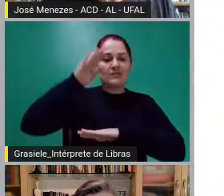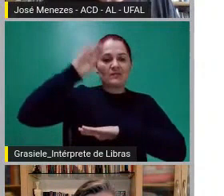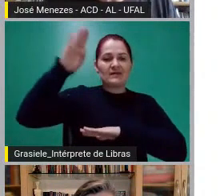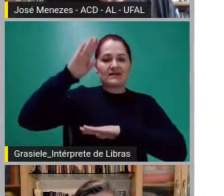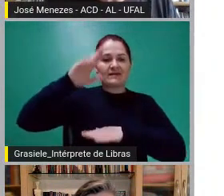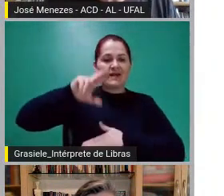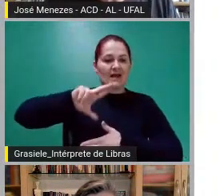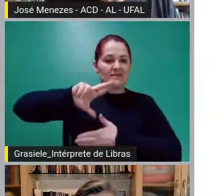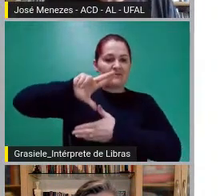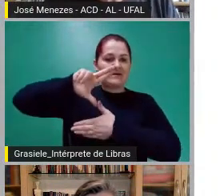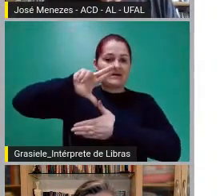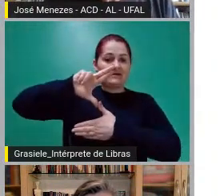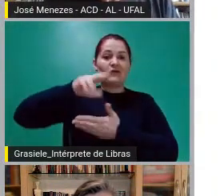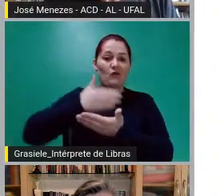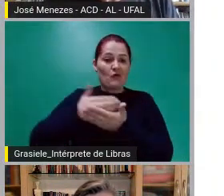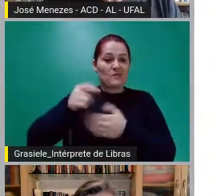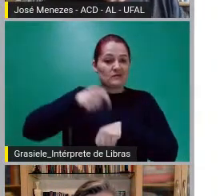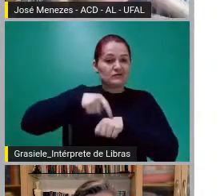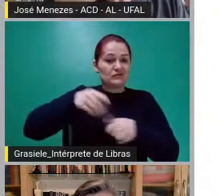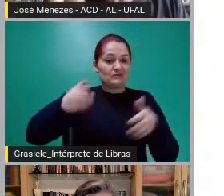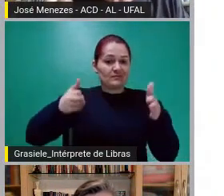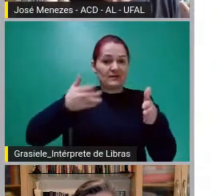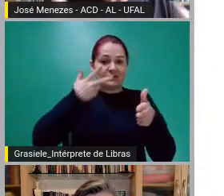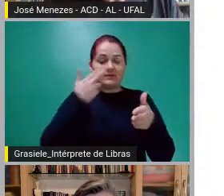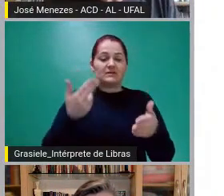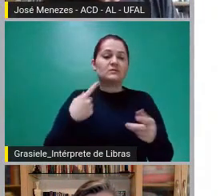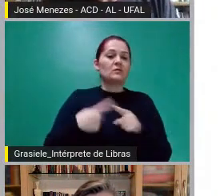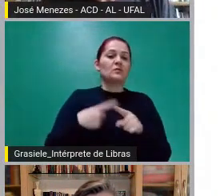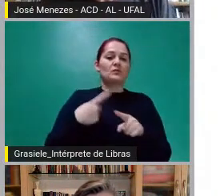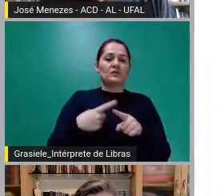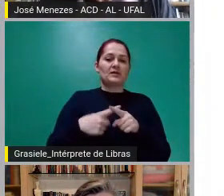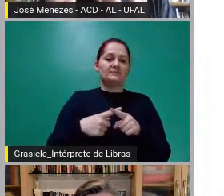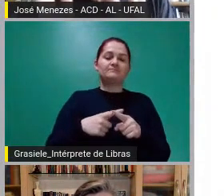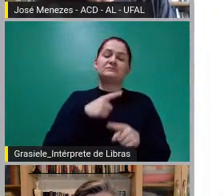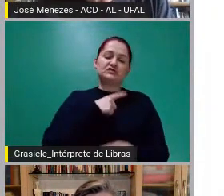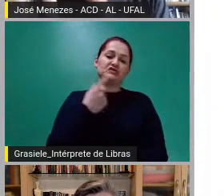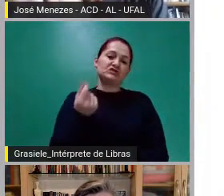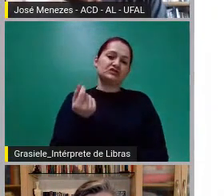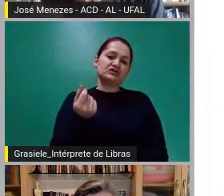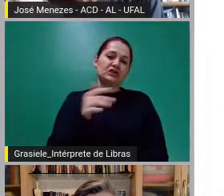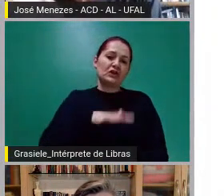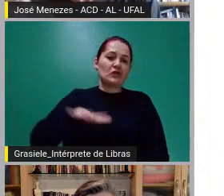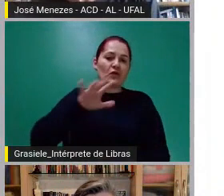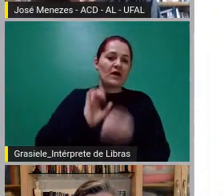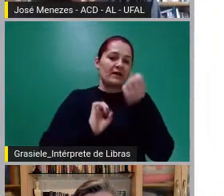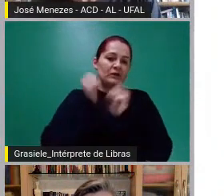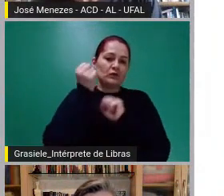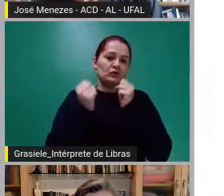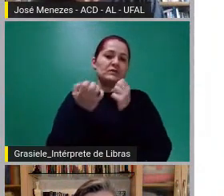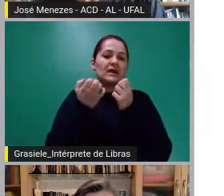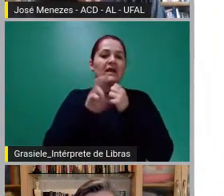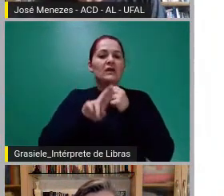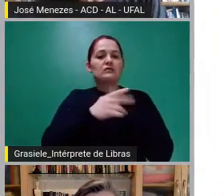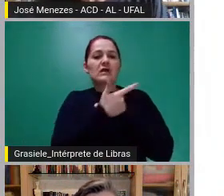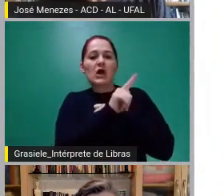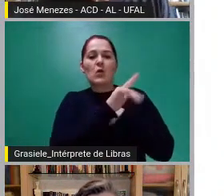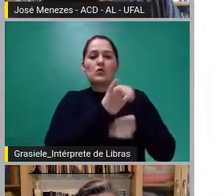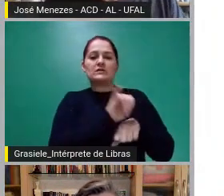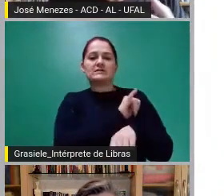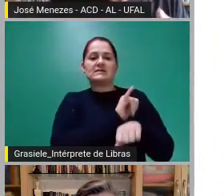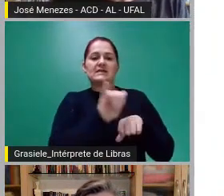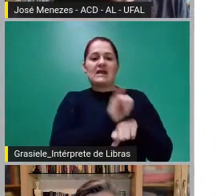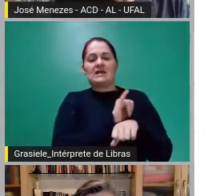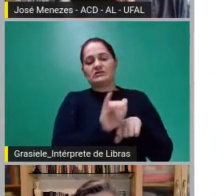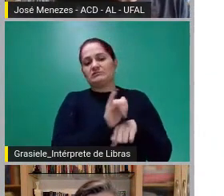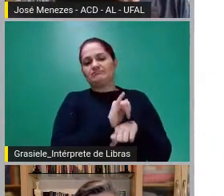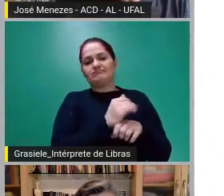ter um excedente de capital inativo procurando tomadores. Existia golpes militares na América Latina